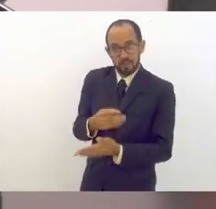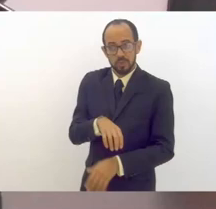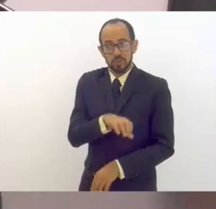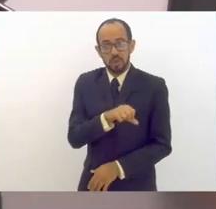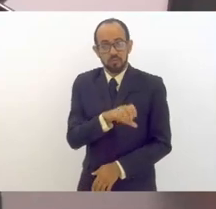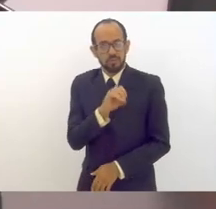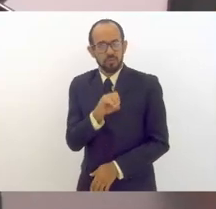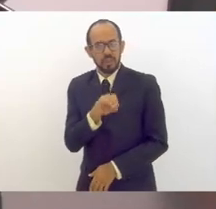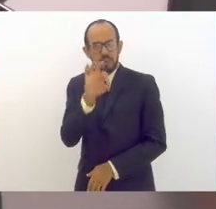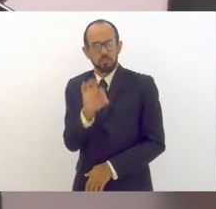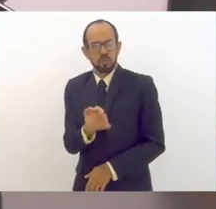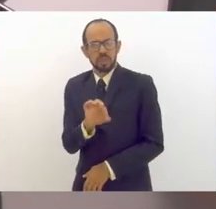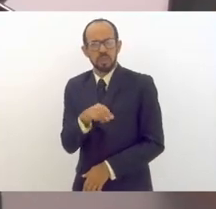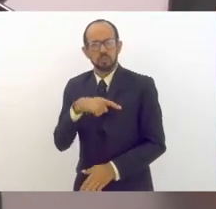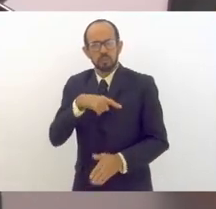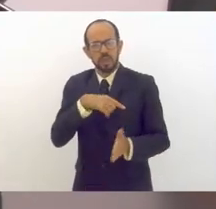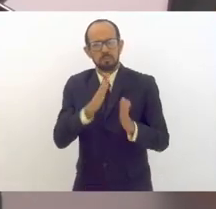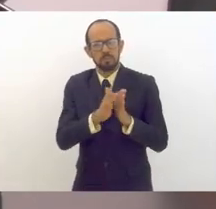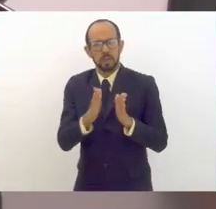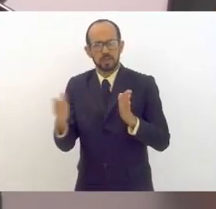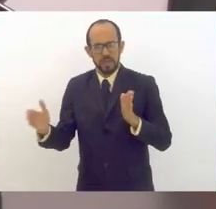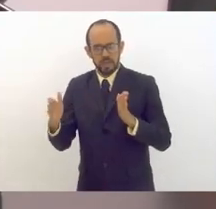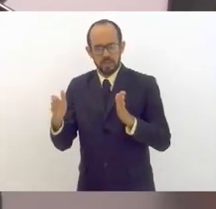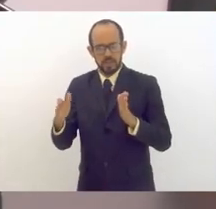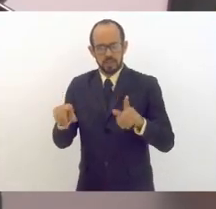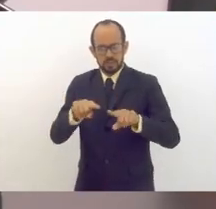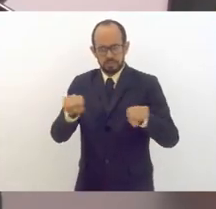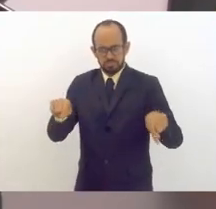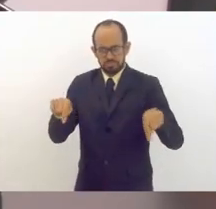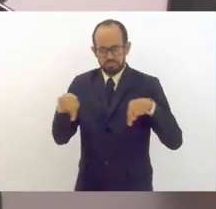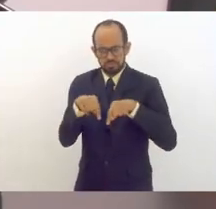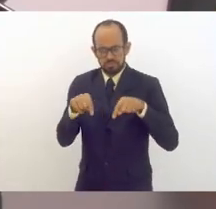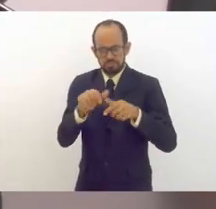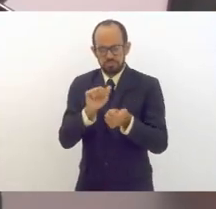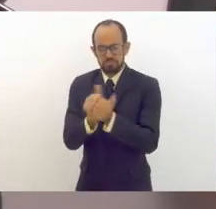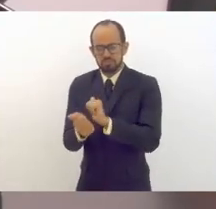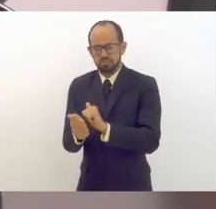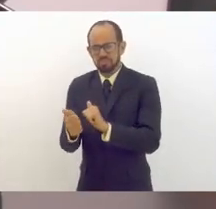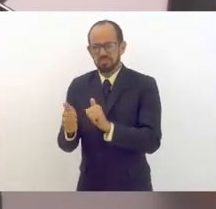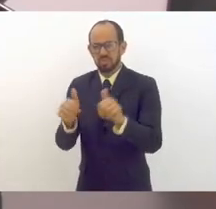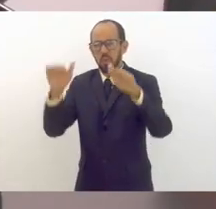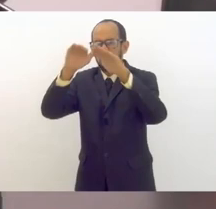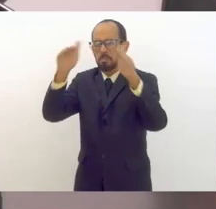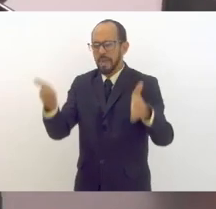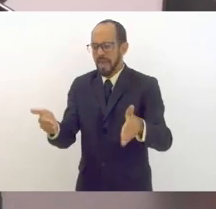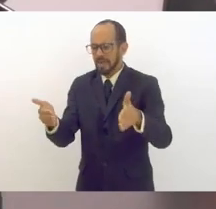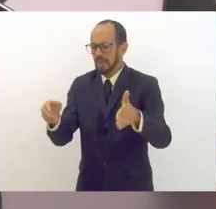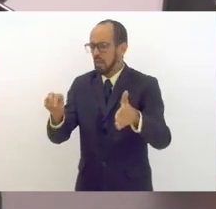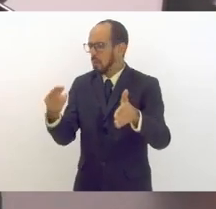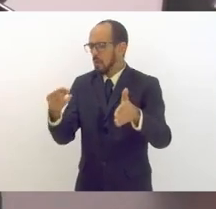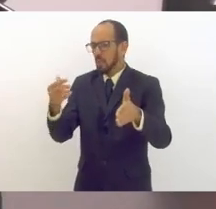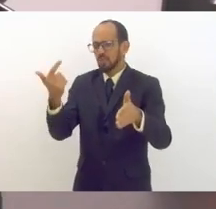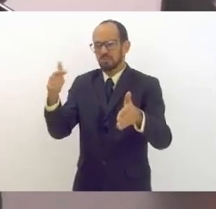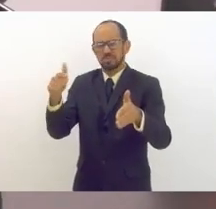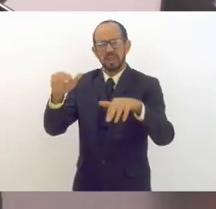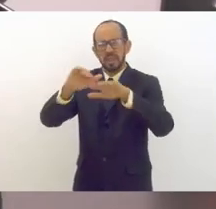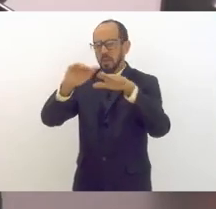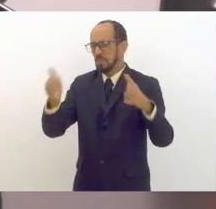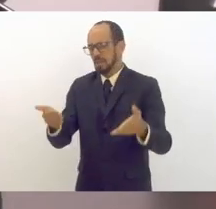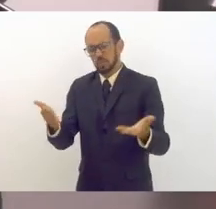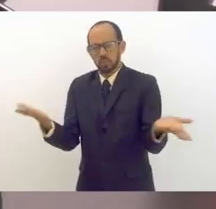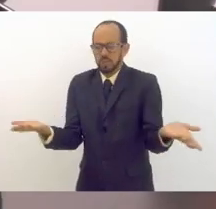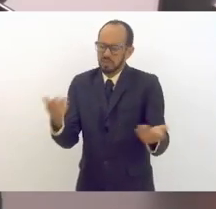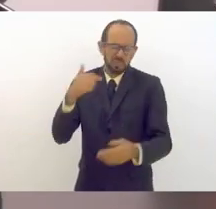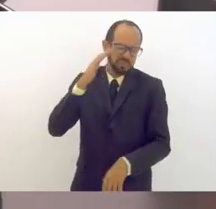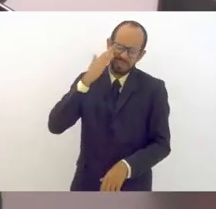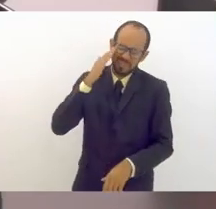Das quadras eu acabei não fazendo, porque tinha quadra coberta, quadra descoberta, colégio com quadra coberta e descoberta, então não consegui